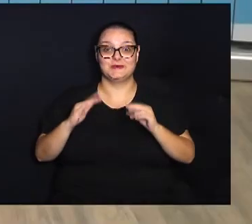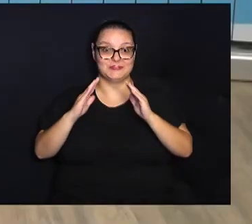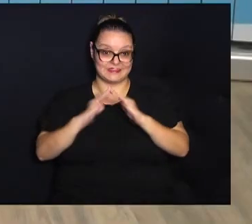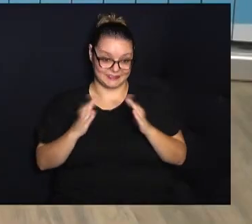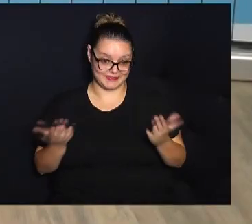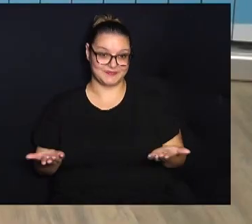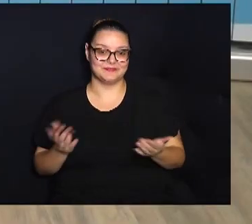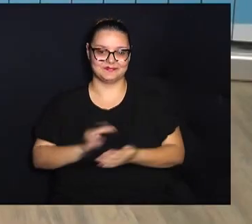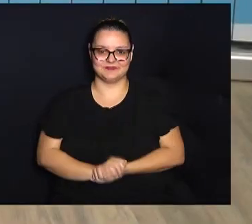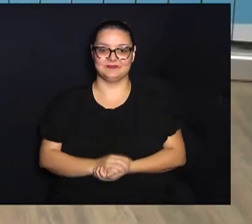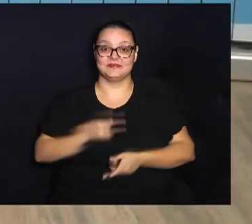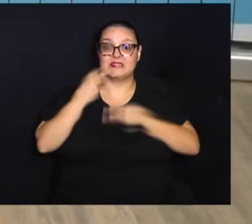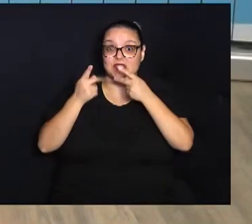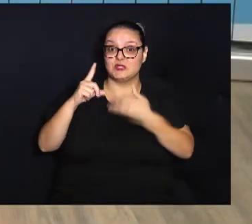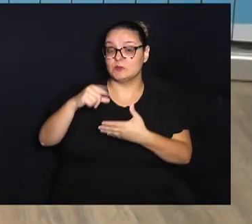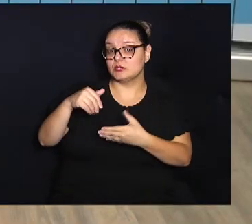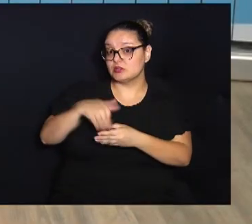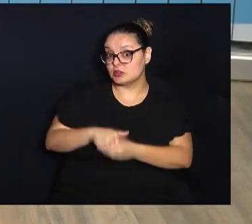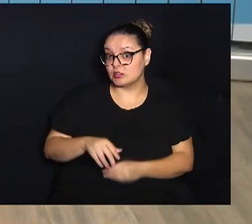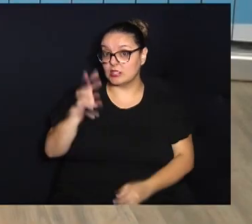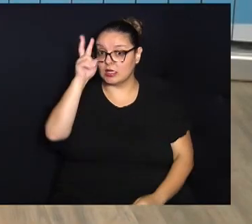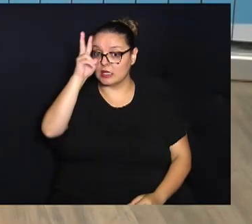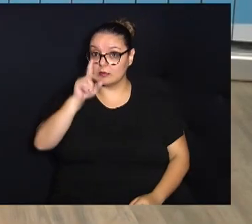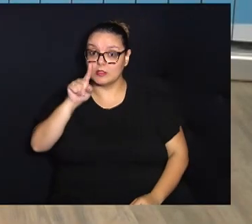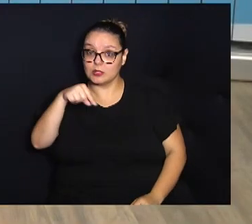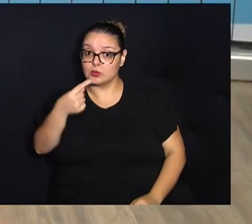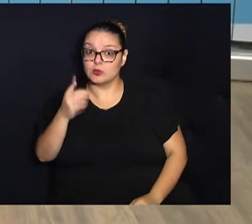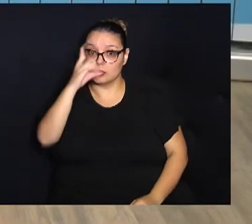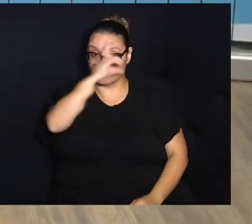falar sobre eleições. A gente lembra que no próximo